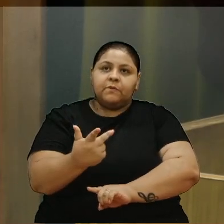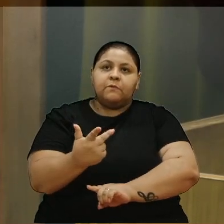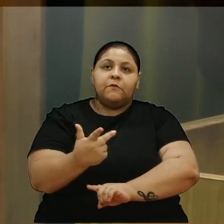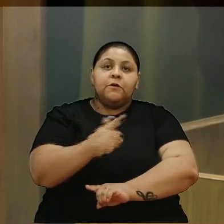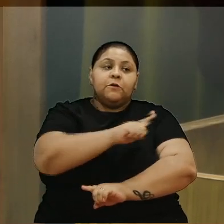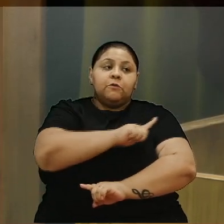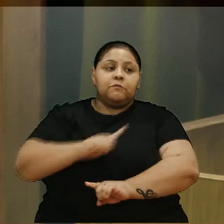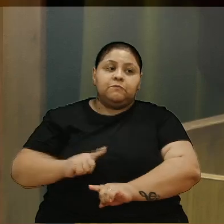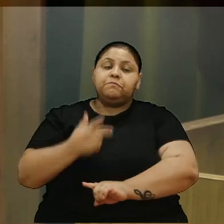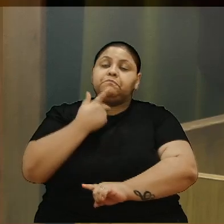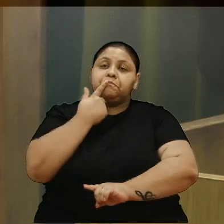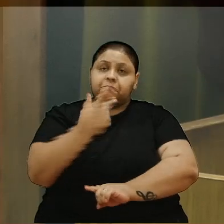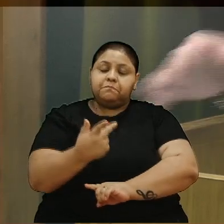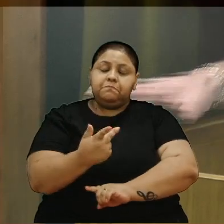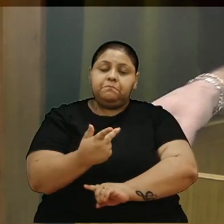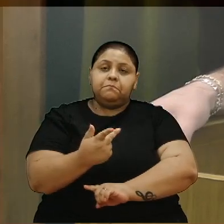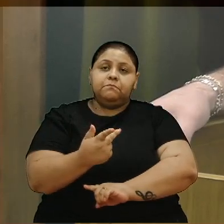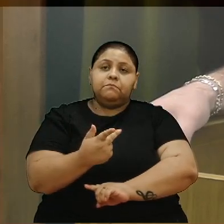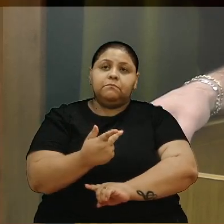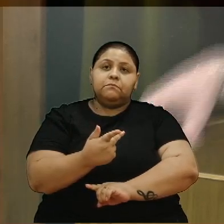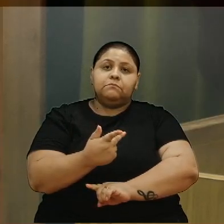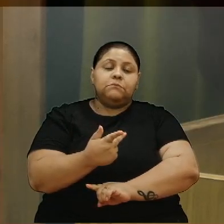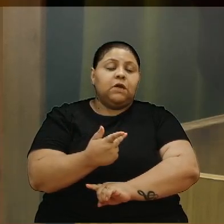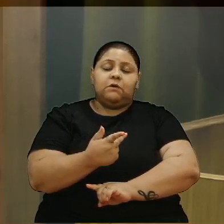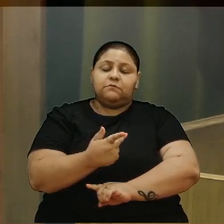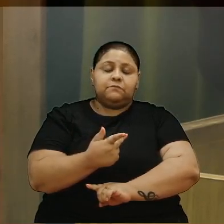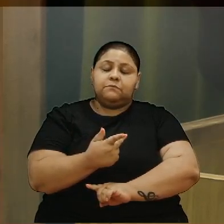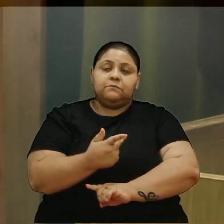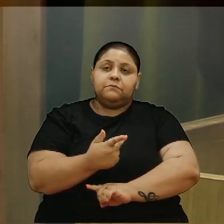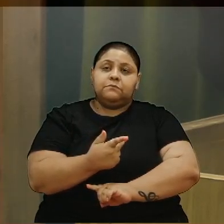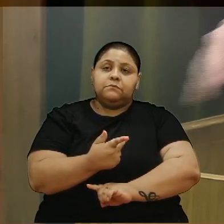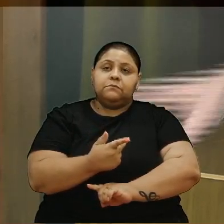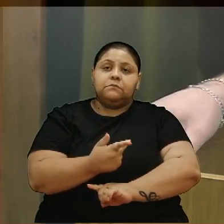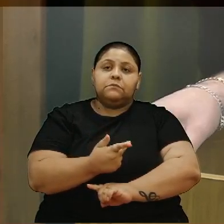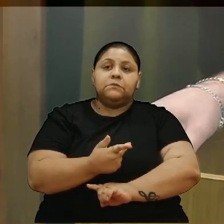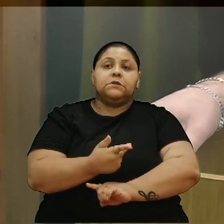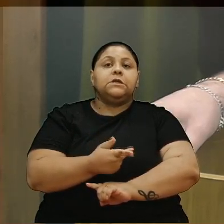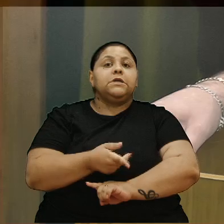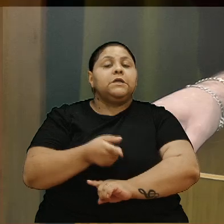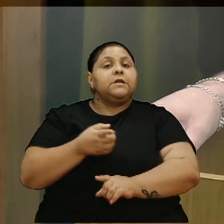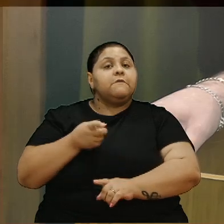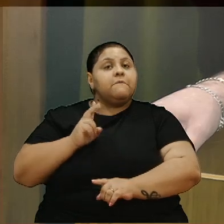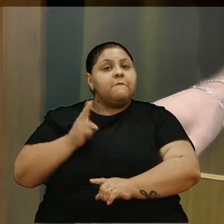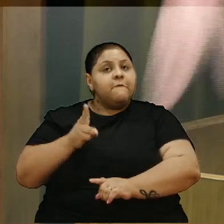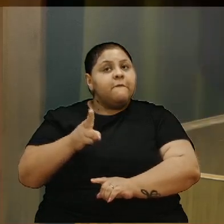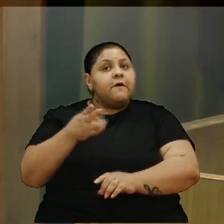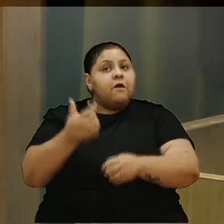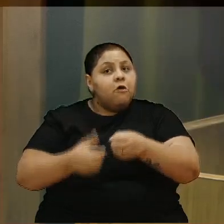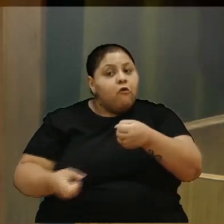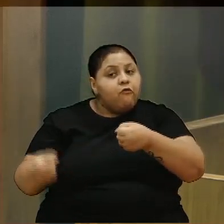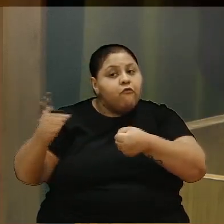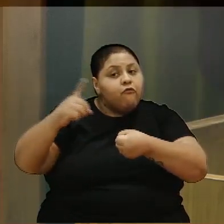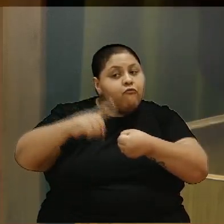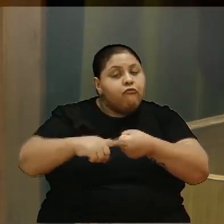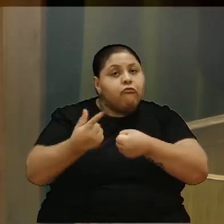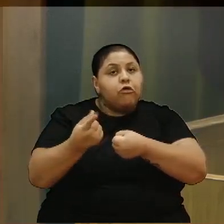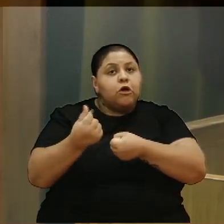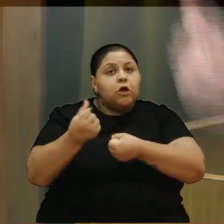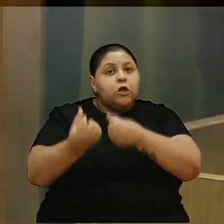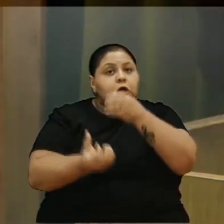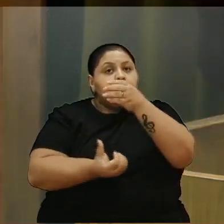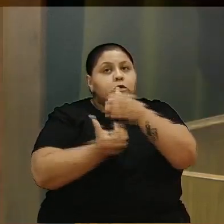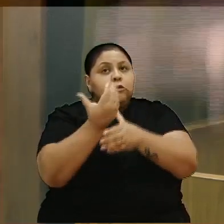governo federal, o Lula, afirma que vai compensar esse valor com criação de